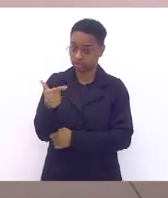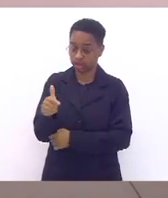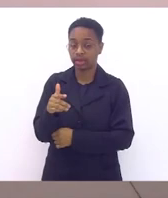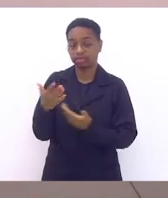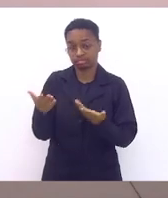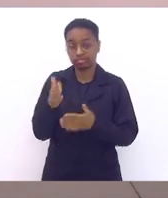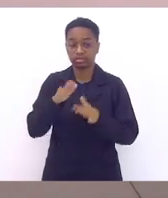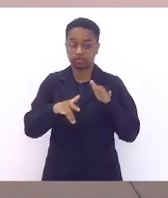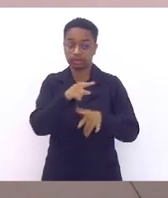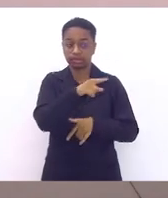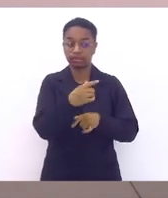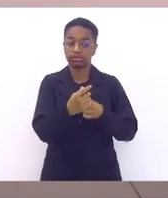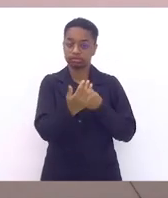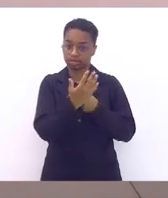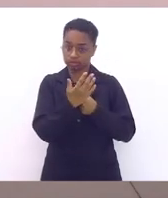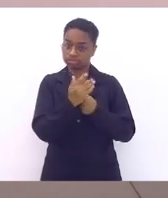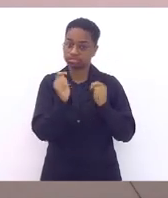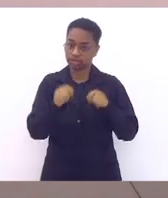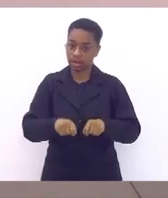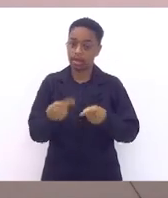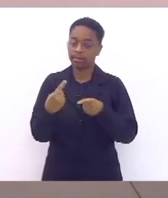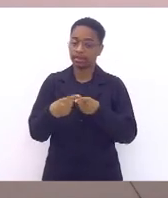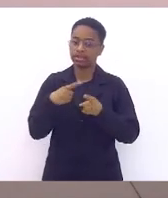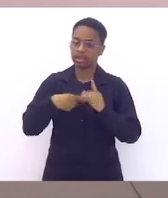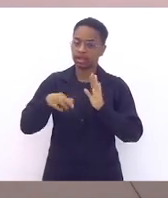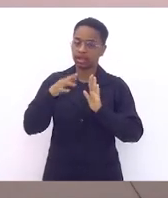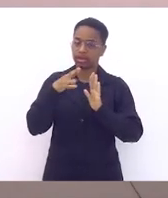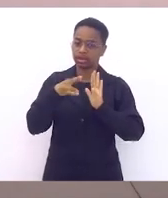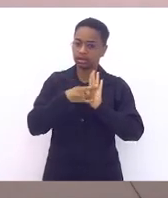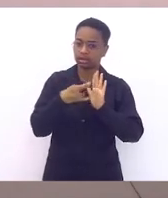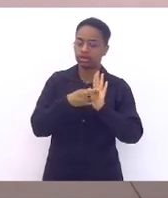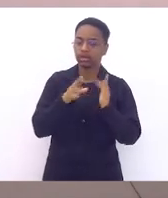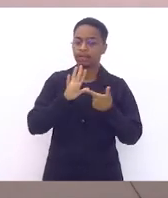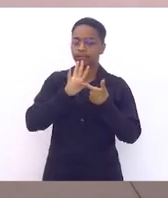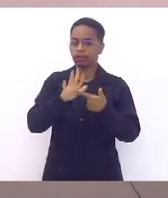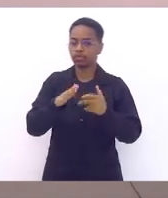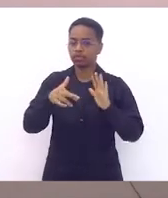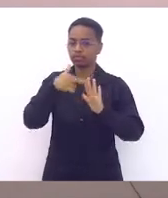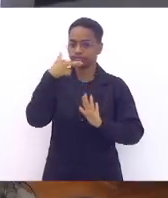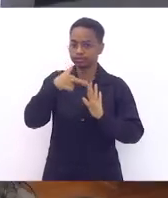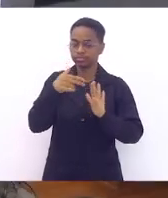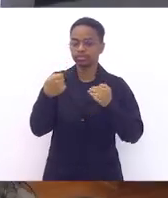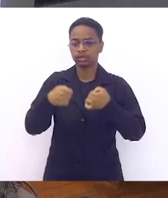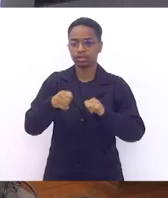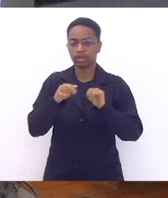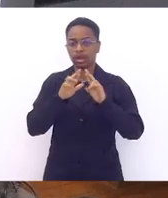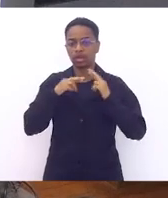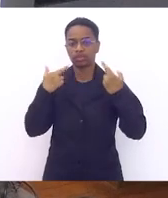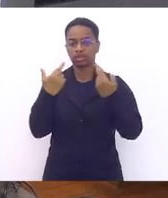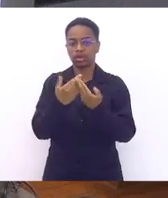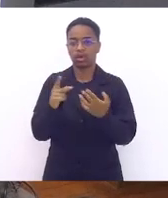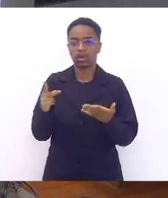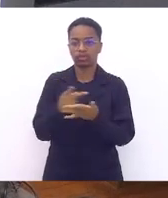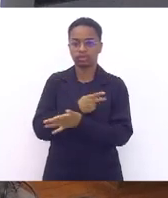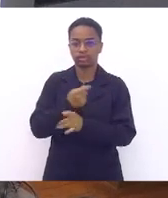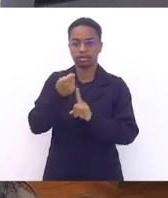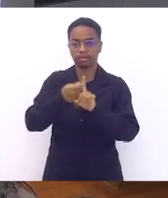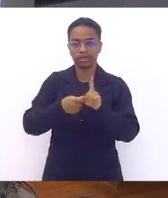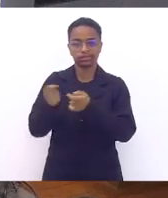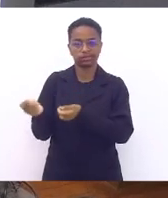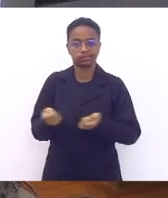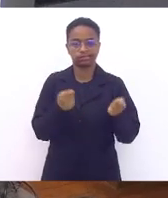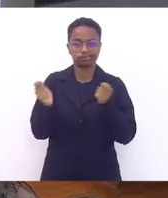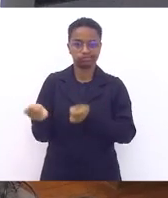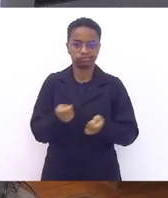me ajudar, tem uma previsão lá no regimento, na resolução, que essa reunião se dê de tantos em tantos meses, né?